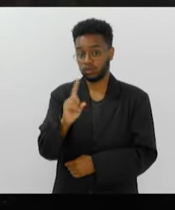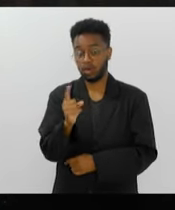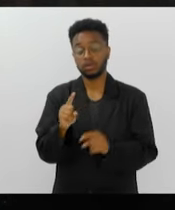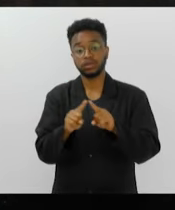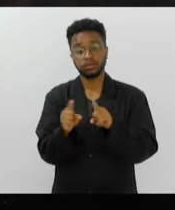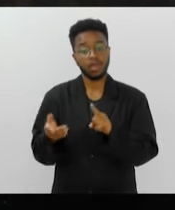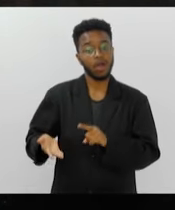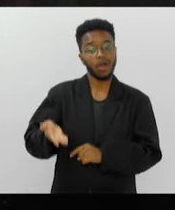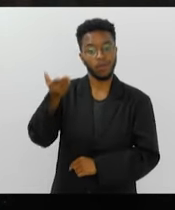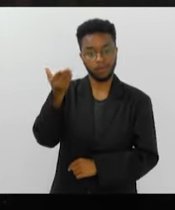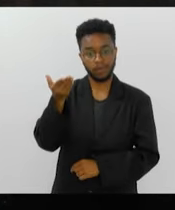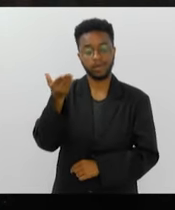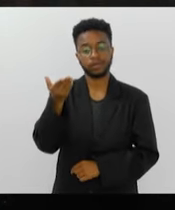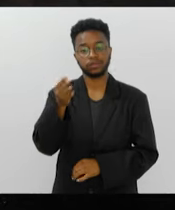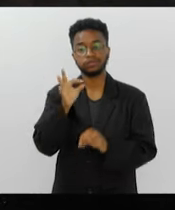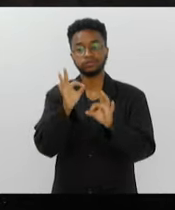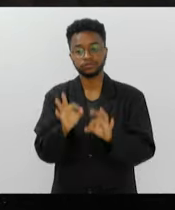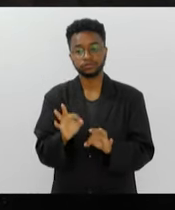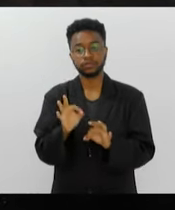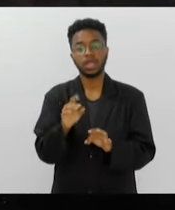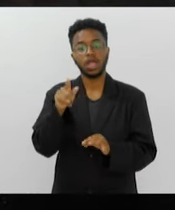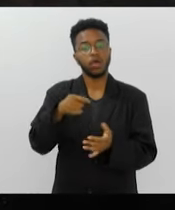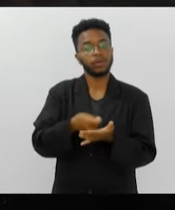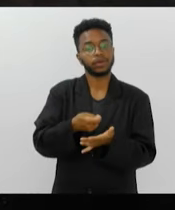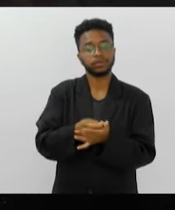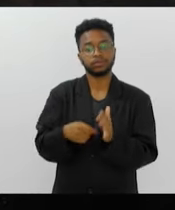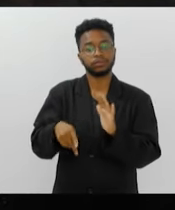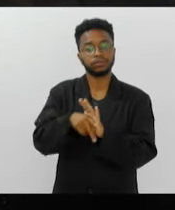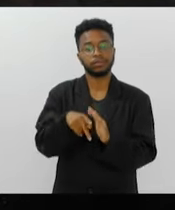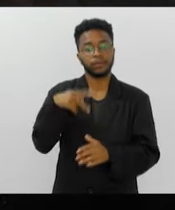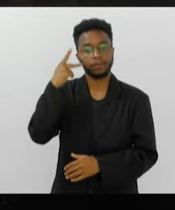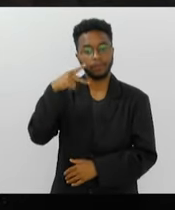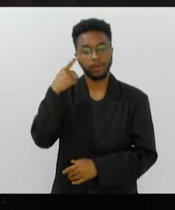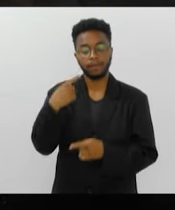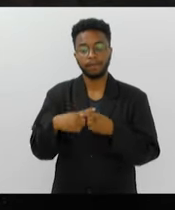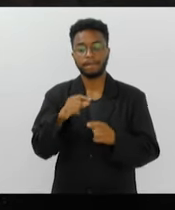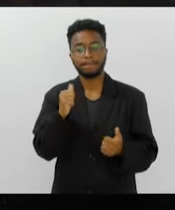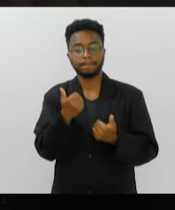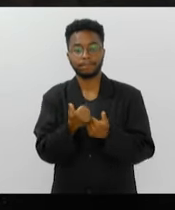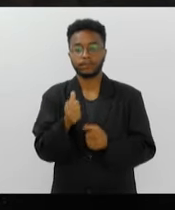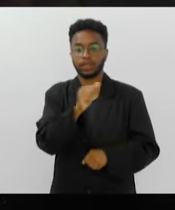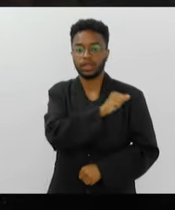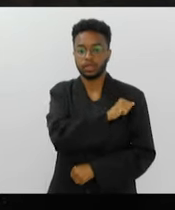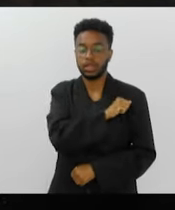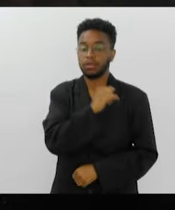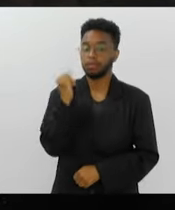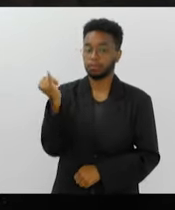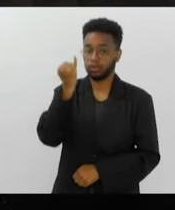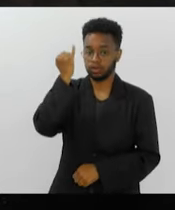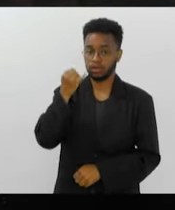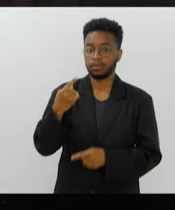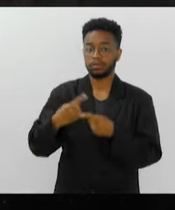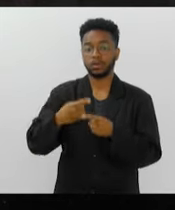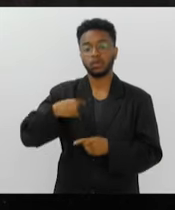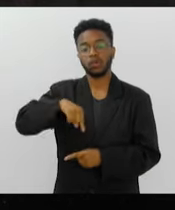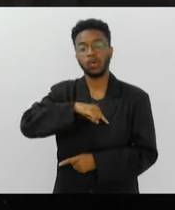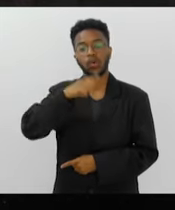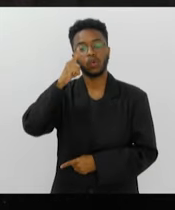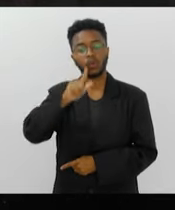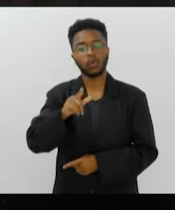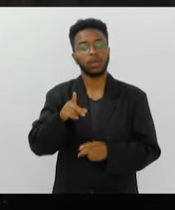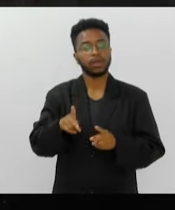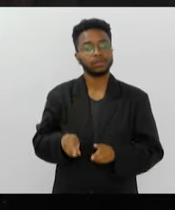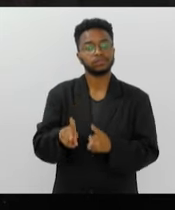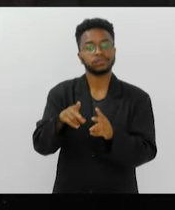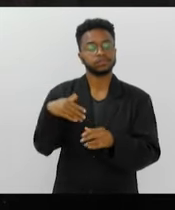aumentos significativos que é dever do Parlamento assistência estudantil é importante para que nós caminhemos